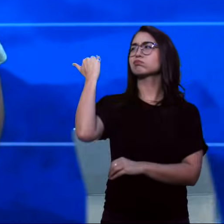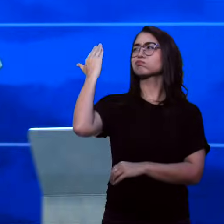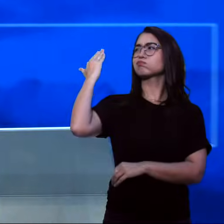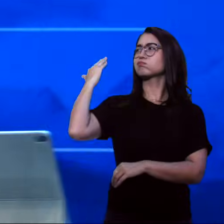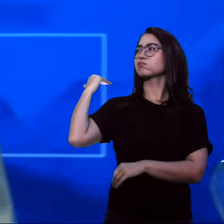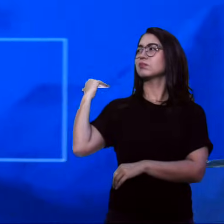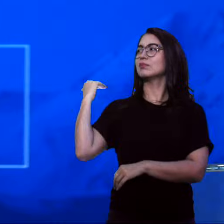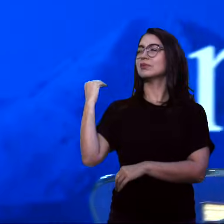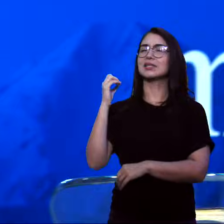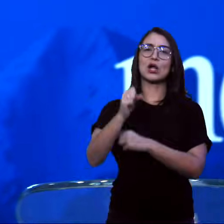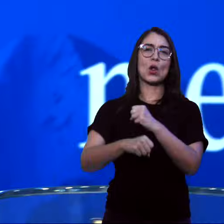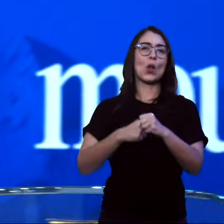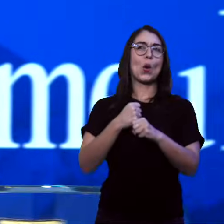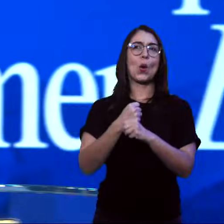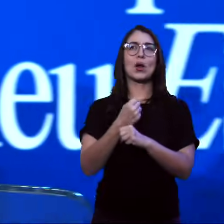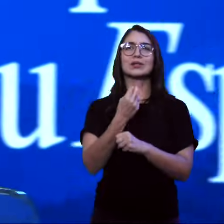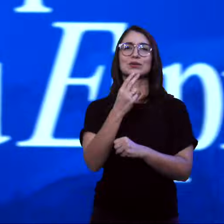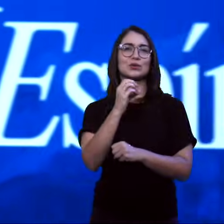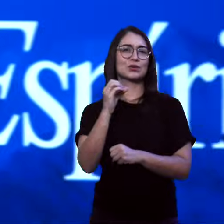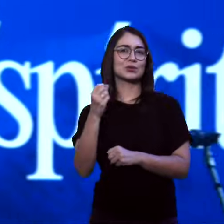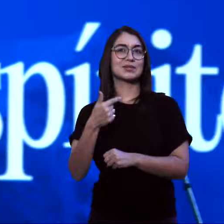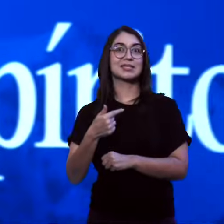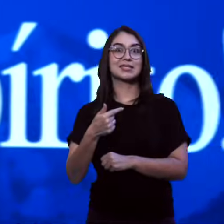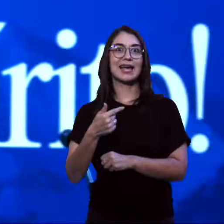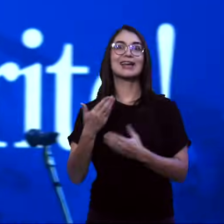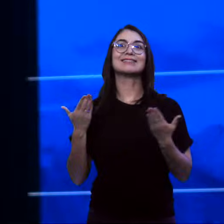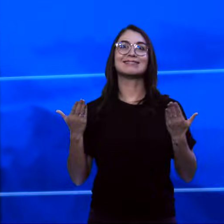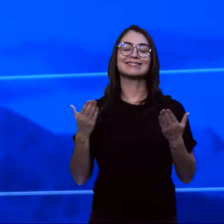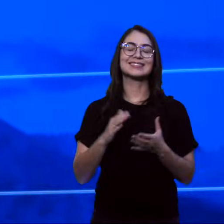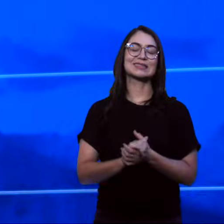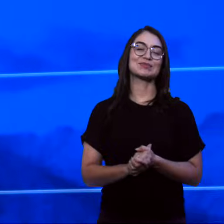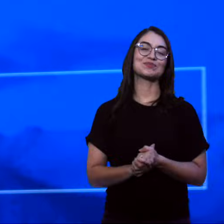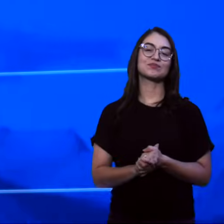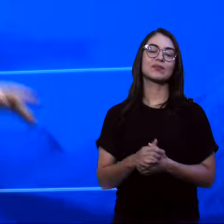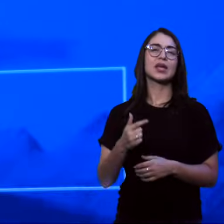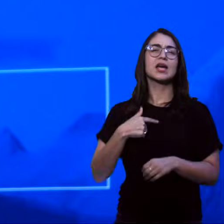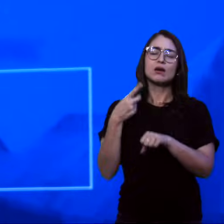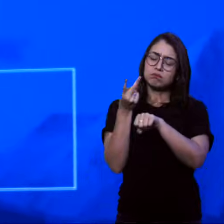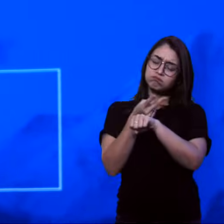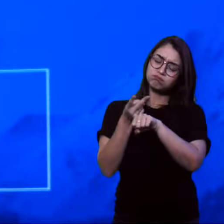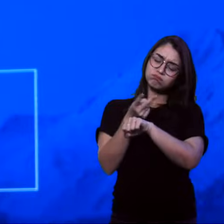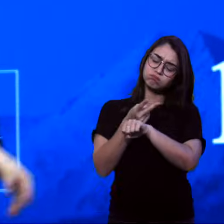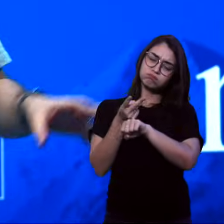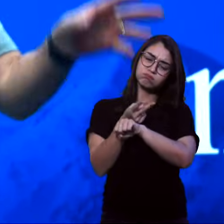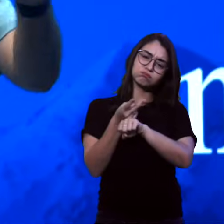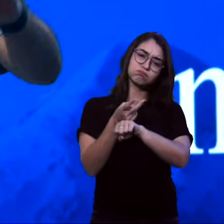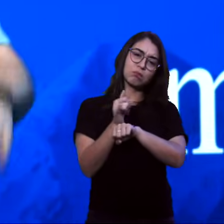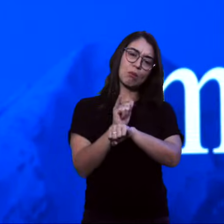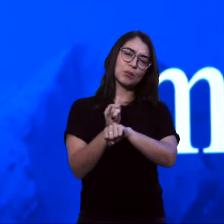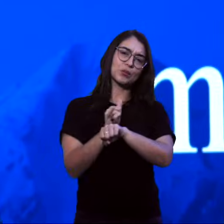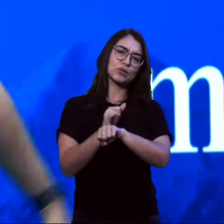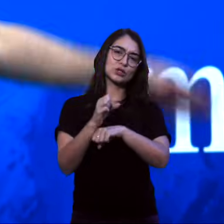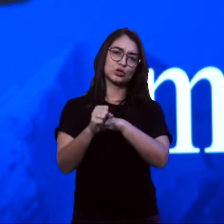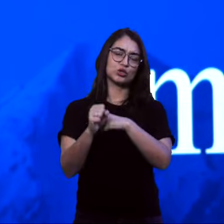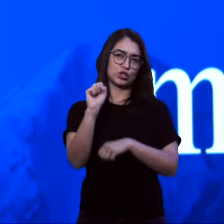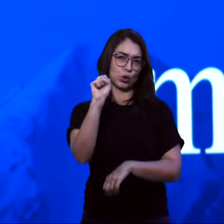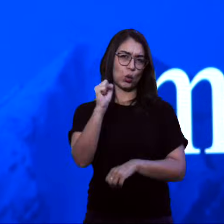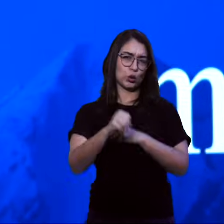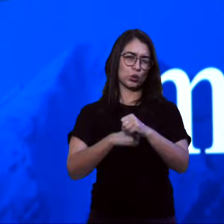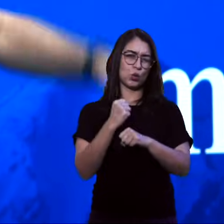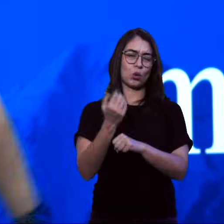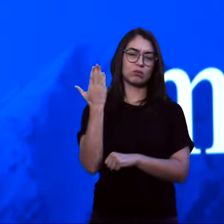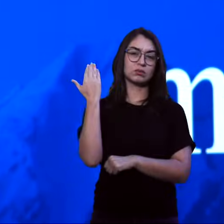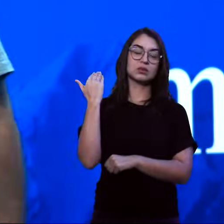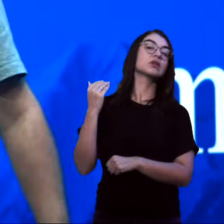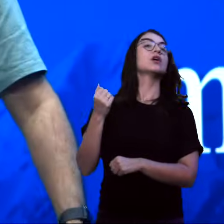cabelo. E eu fiquei tentando procurar coisas de 8 anos atrás, que foi quando